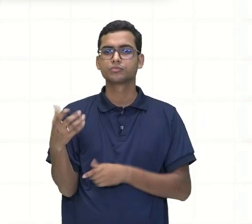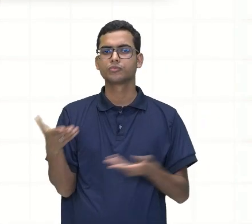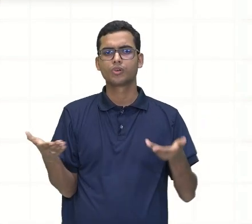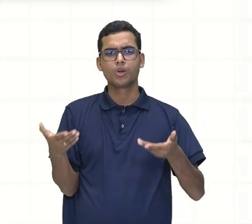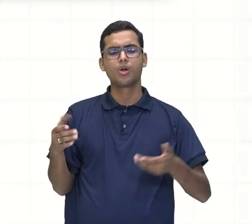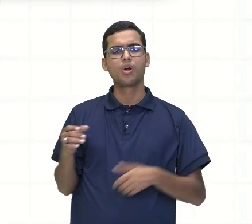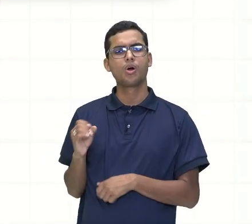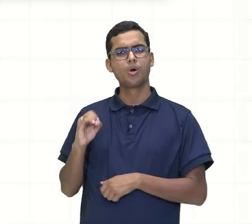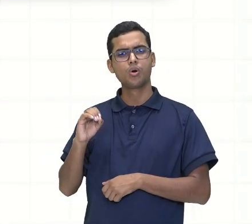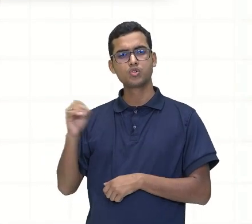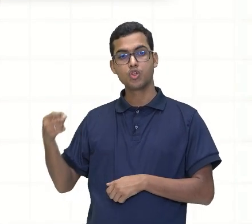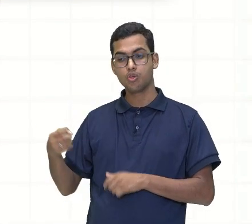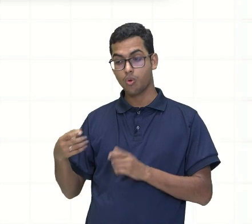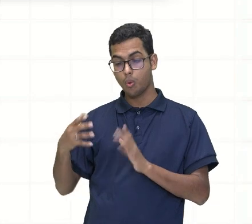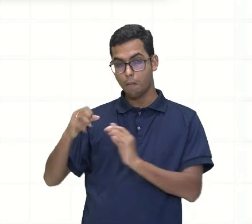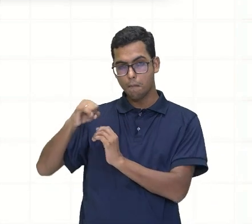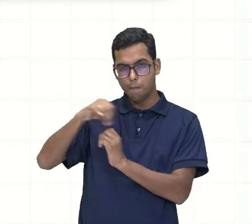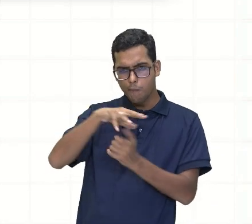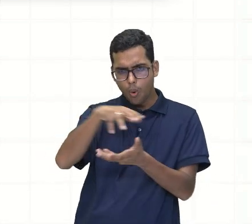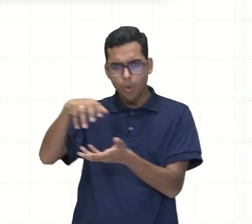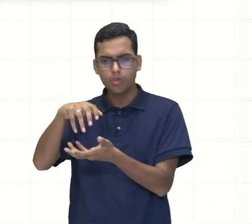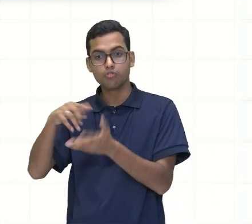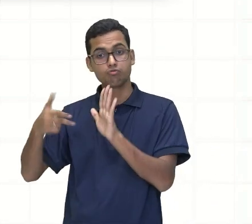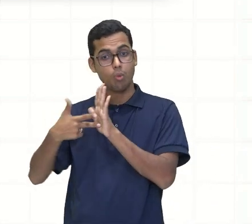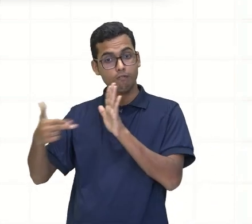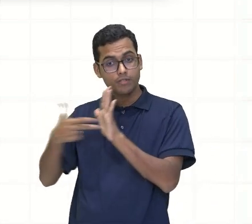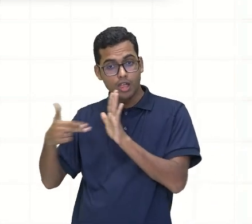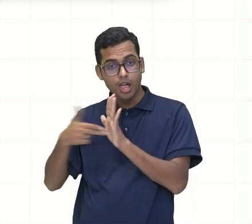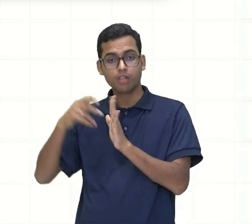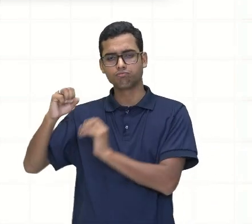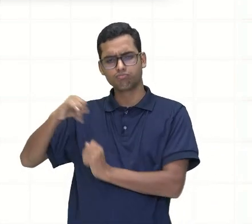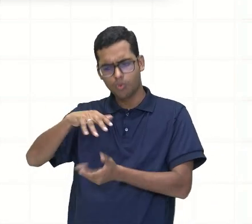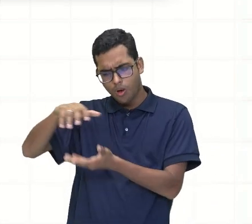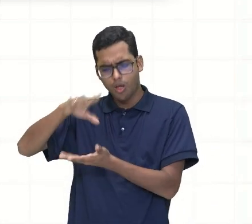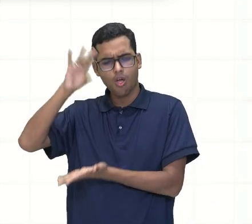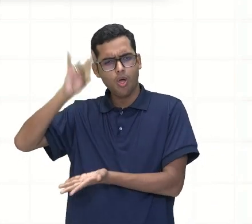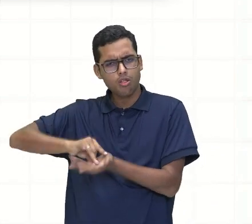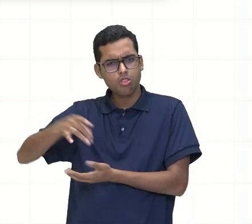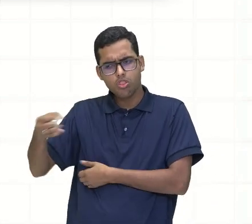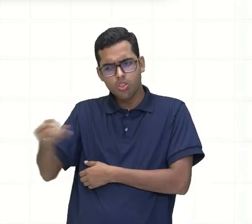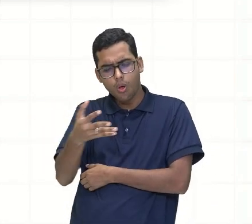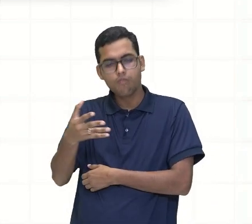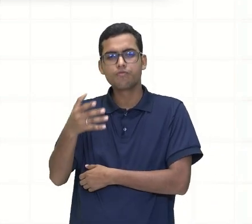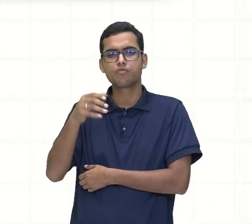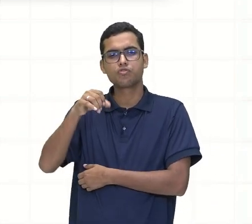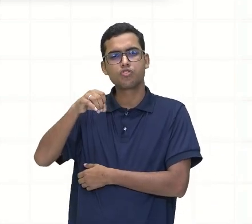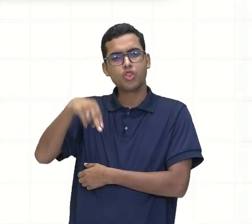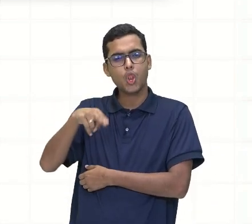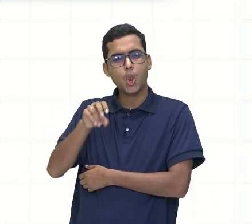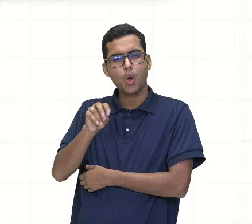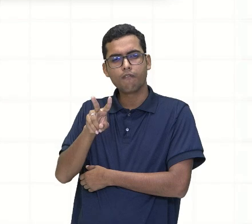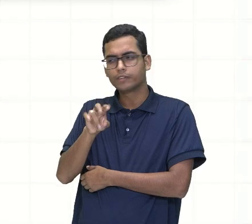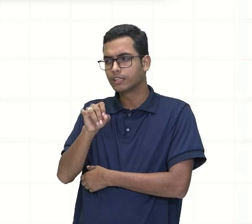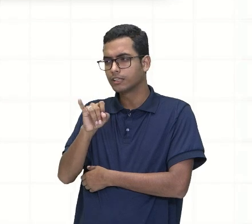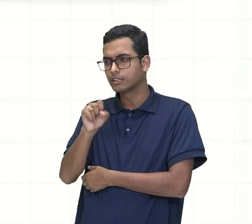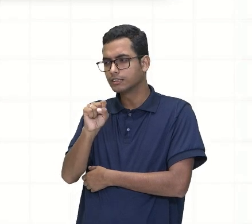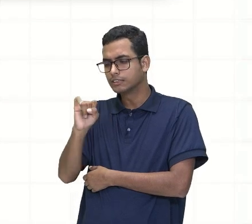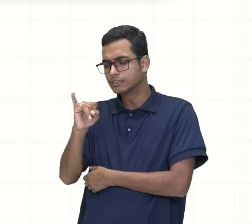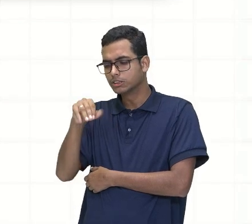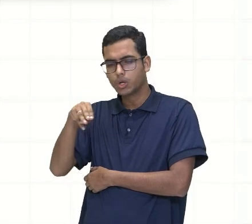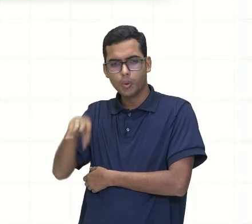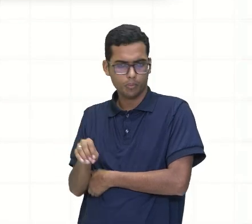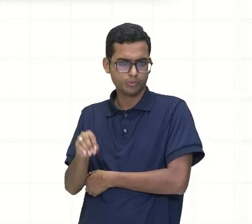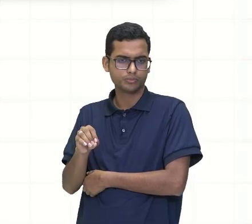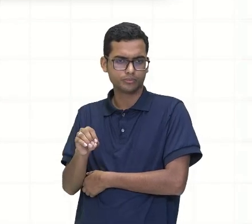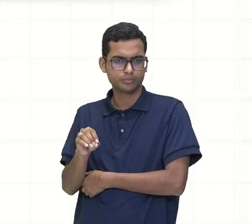último território, né, a ser encontrado pelos europeus. Porém, né, nós temos aí dois períodos,